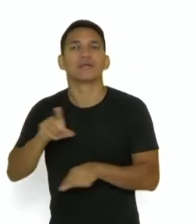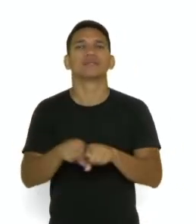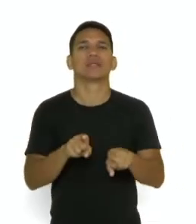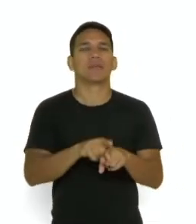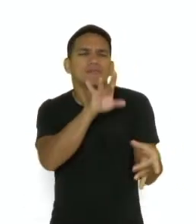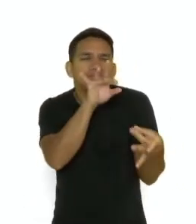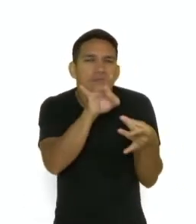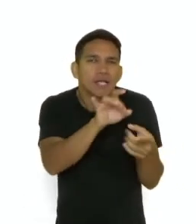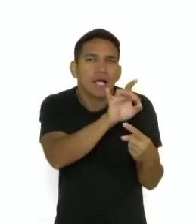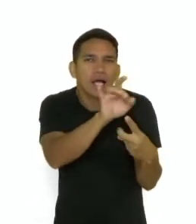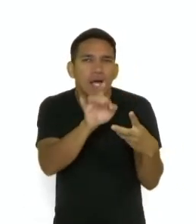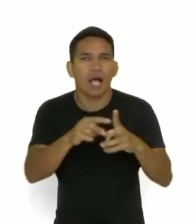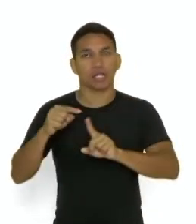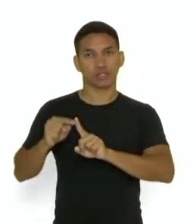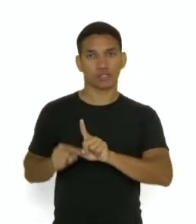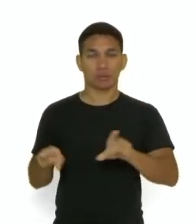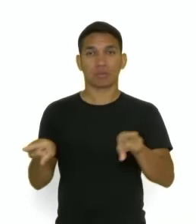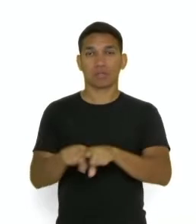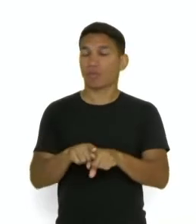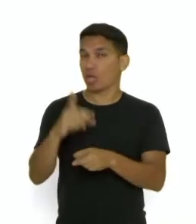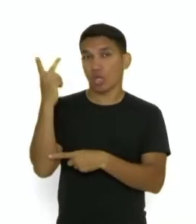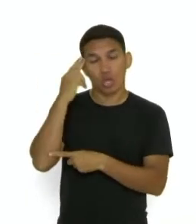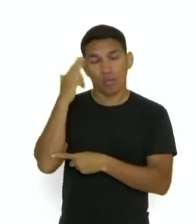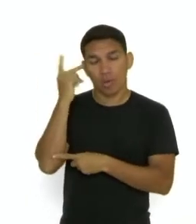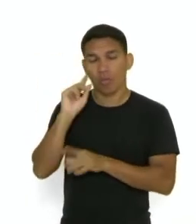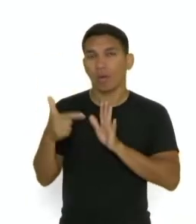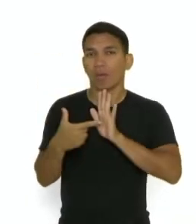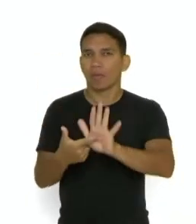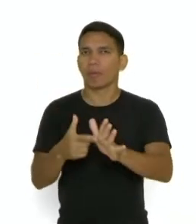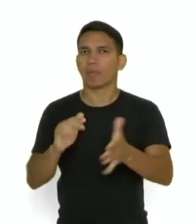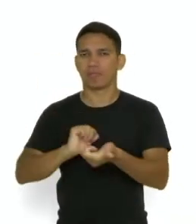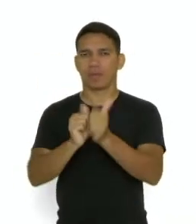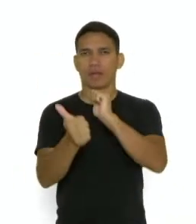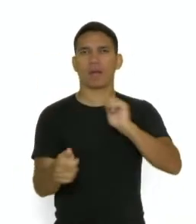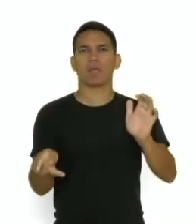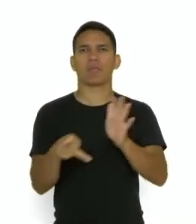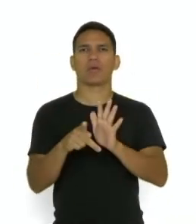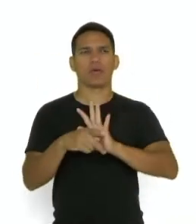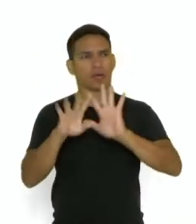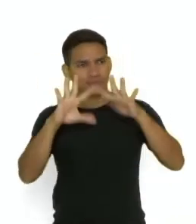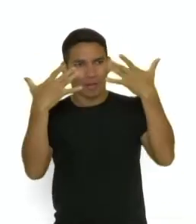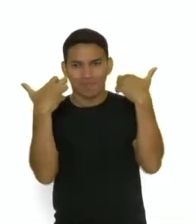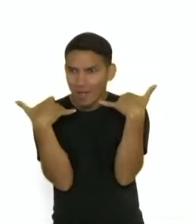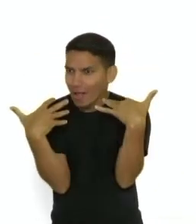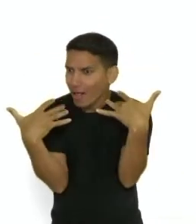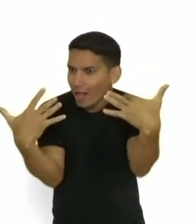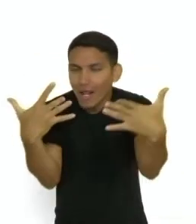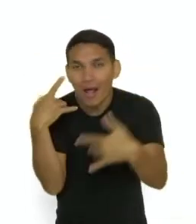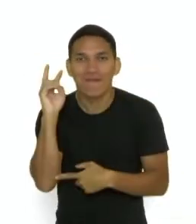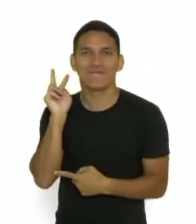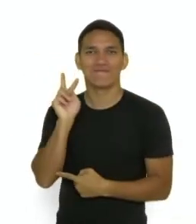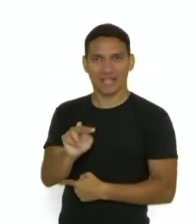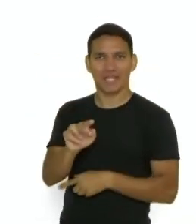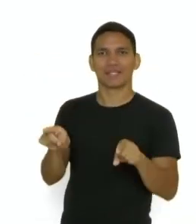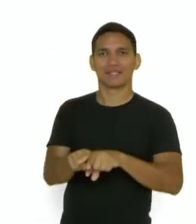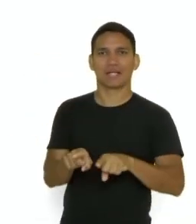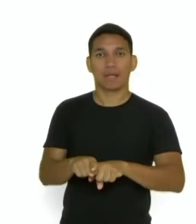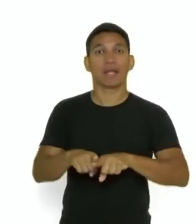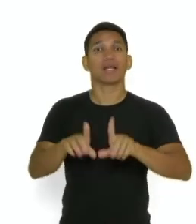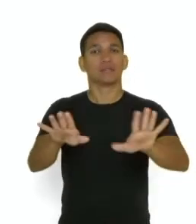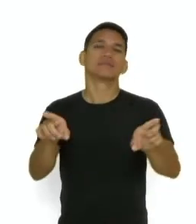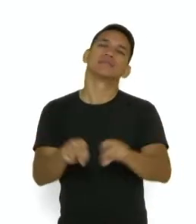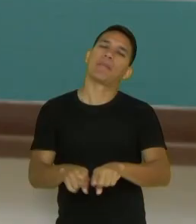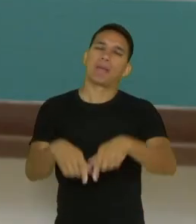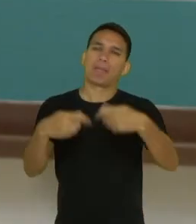modalidade normalmente atrelado ao espetáculo esportivo né questão da espetacularização e precisa de uma